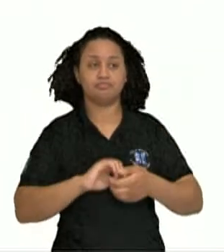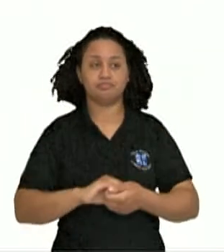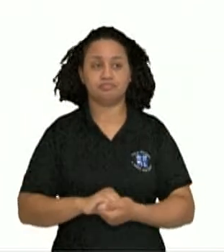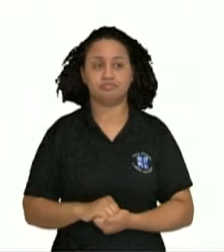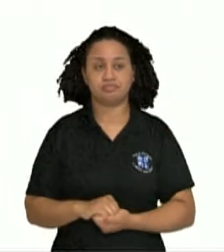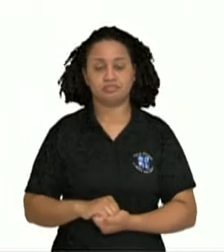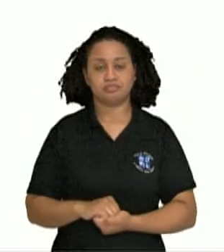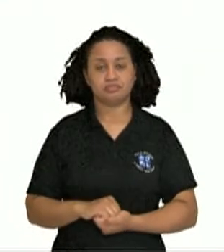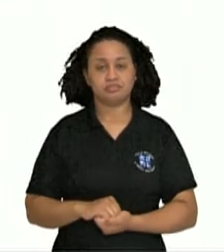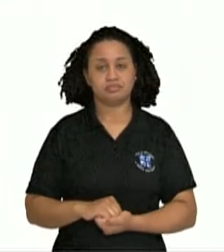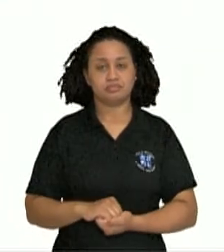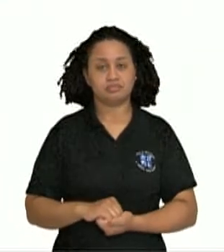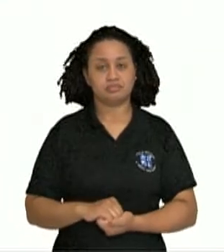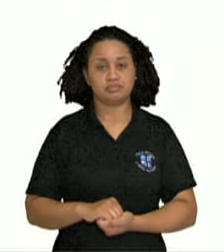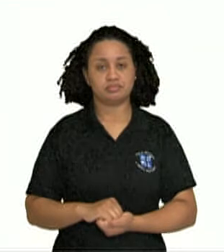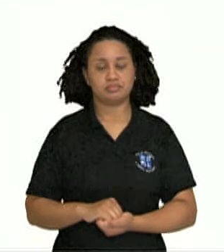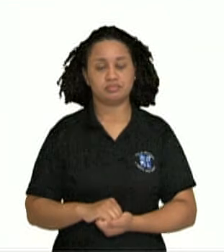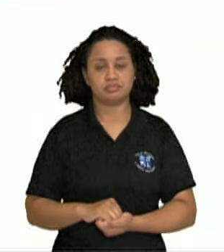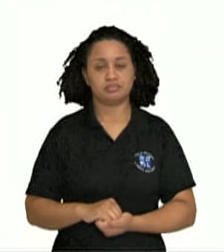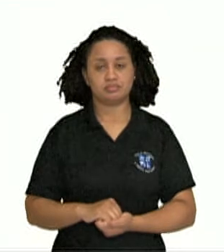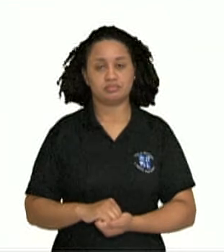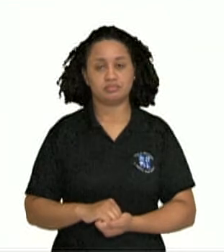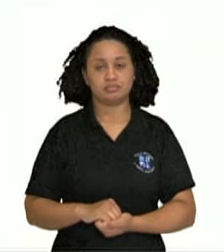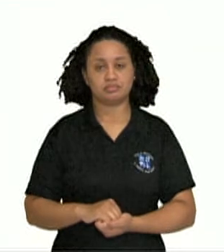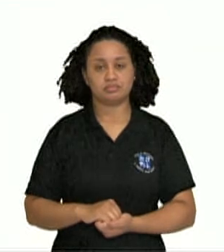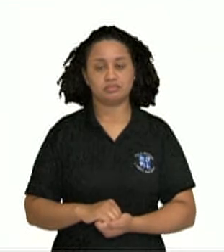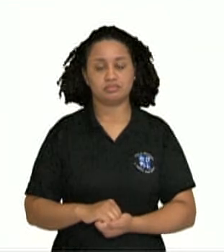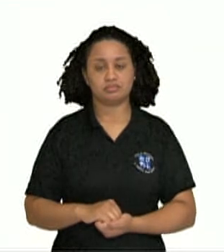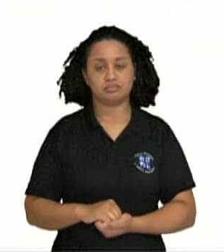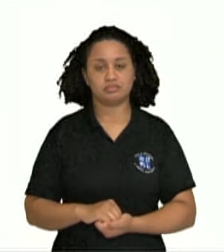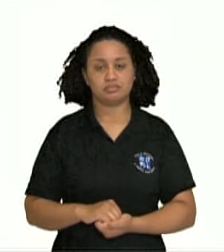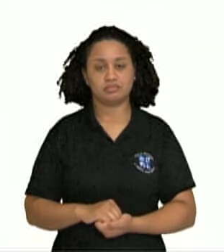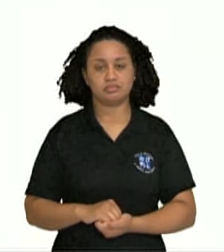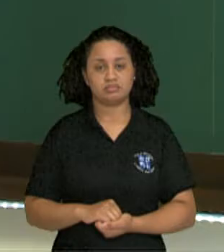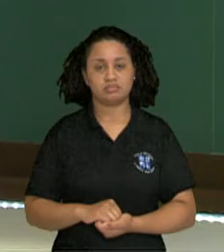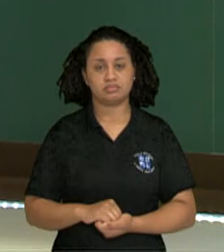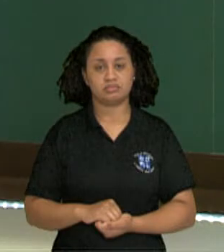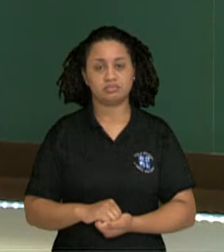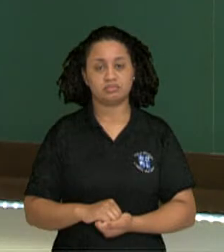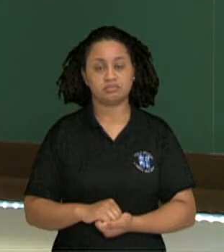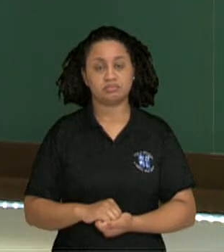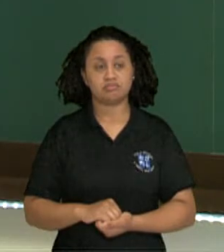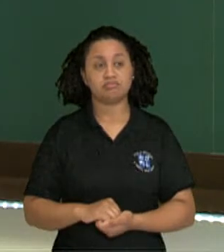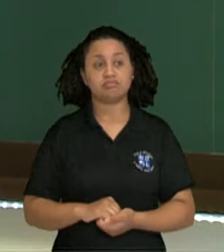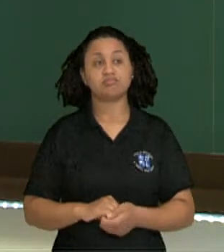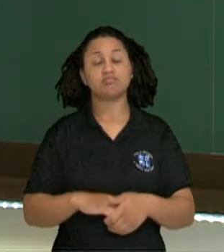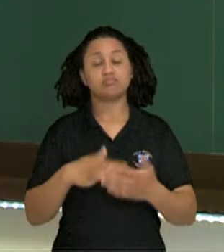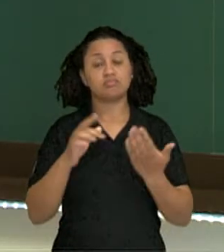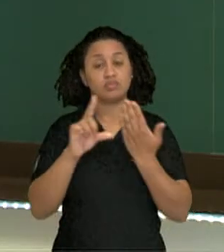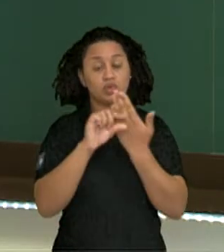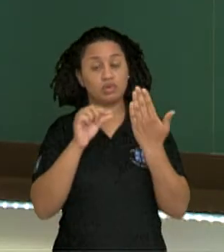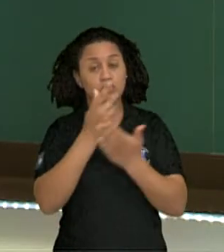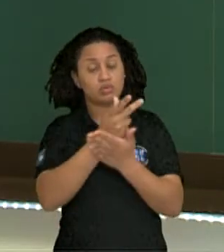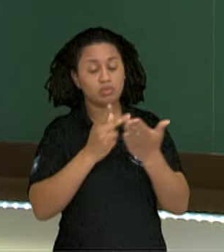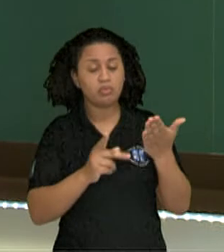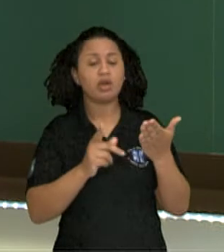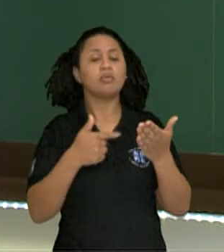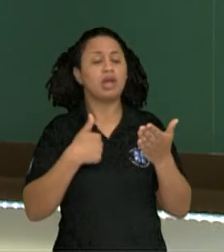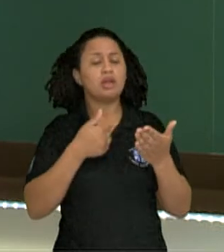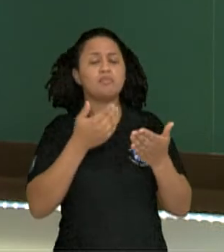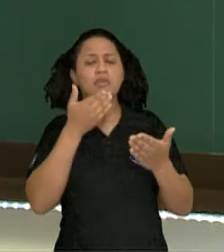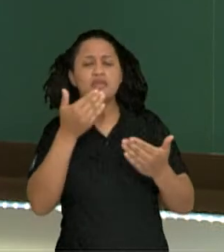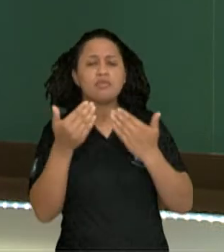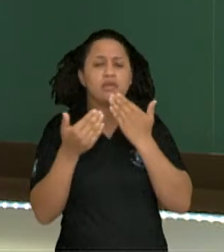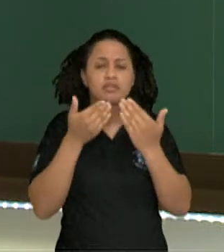el hablante poético insistente em um apelo. Ele é insistente, ele insiste em um